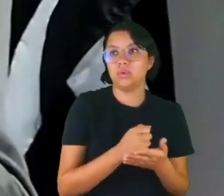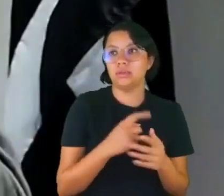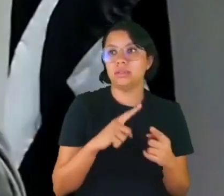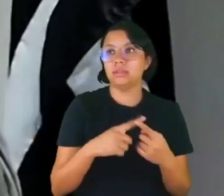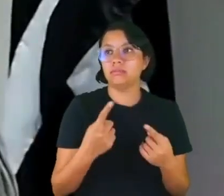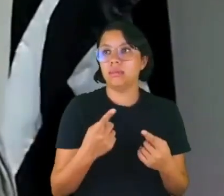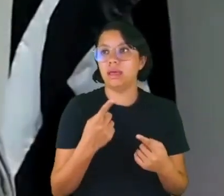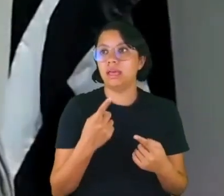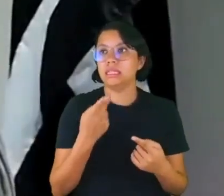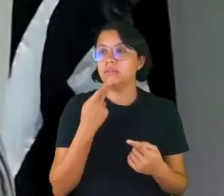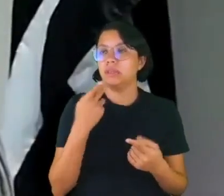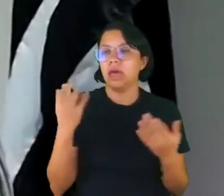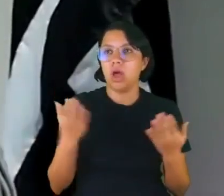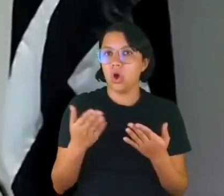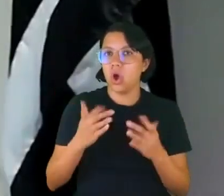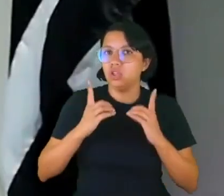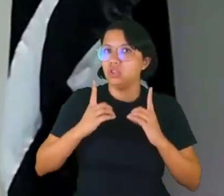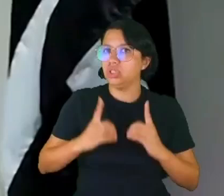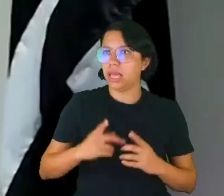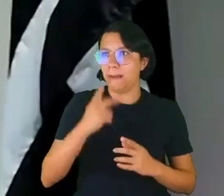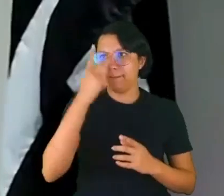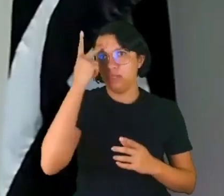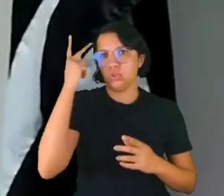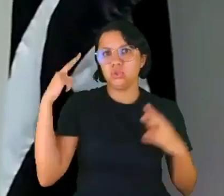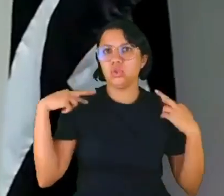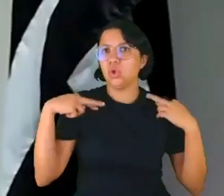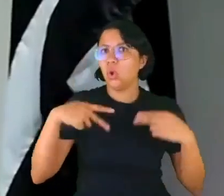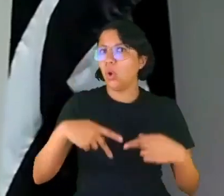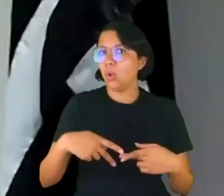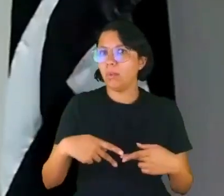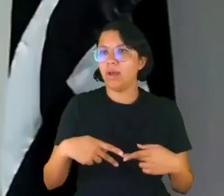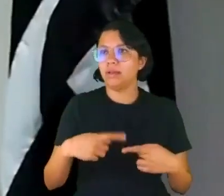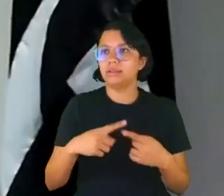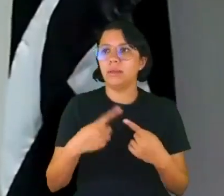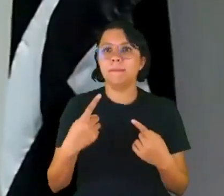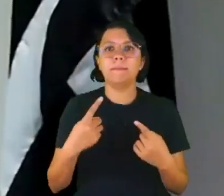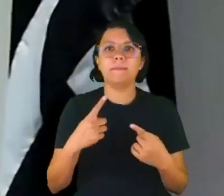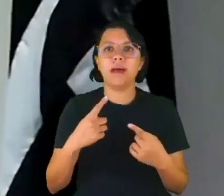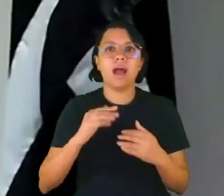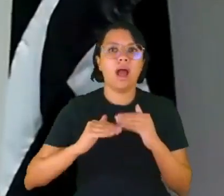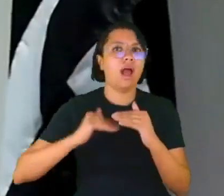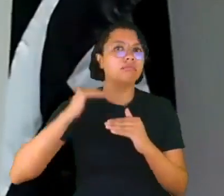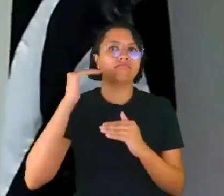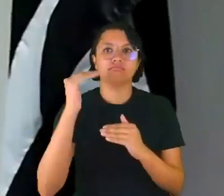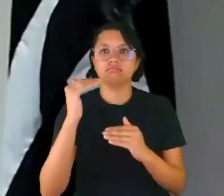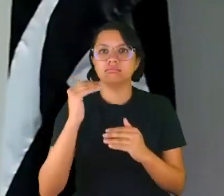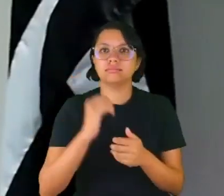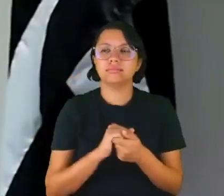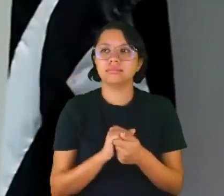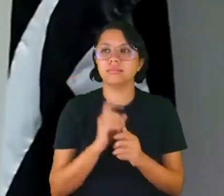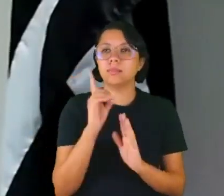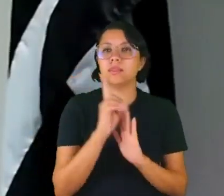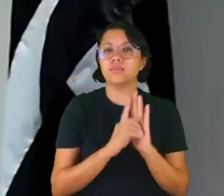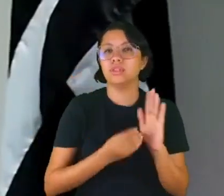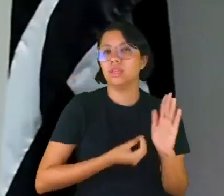né? É o direito à vida que nós temos que preservar. E aí nós entendemos